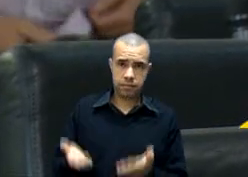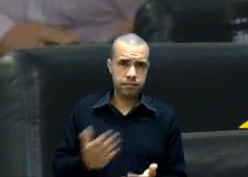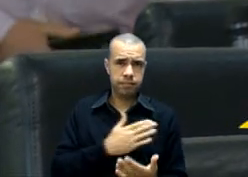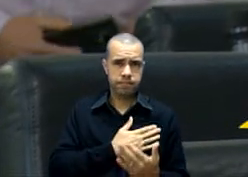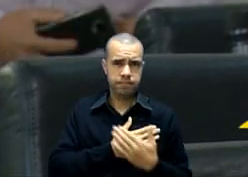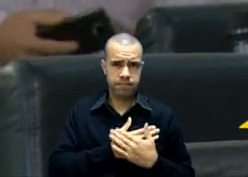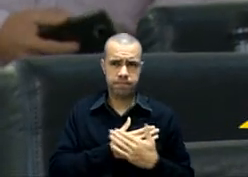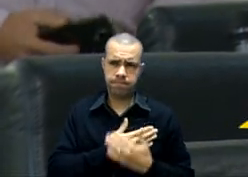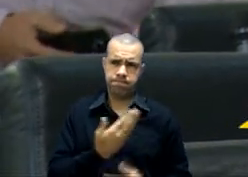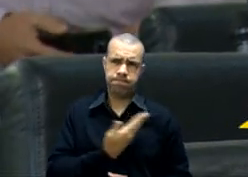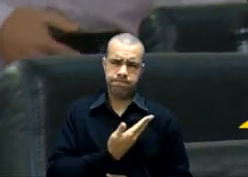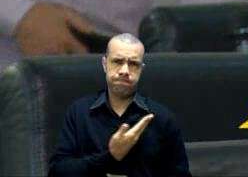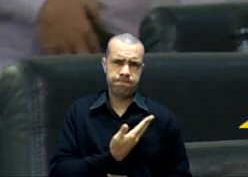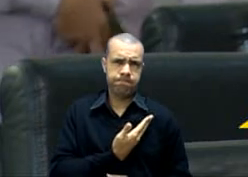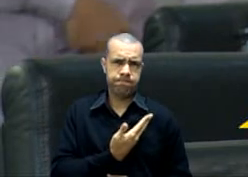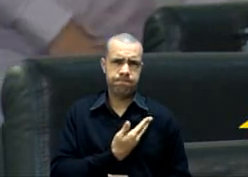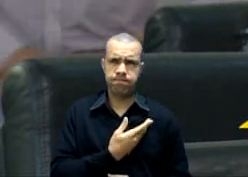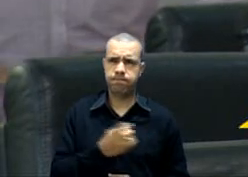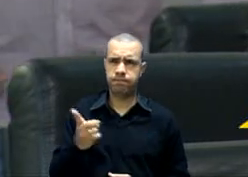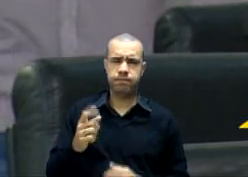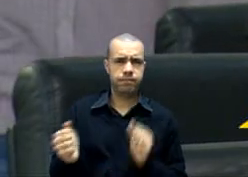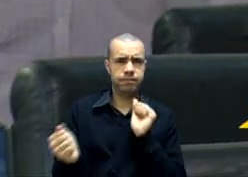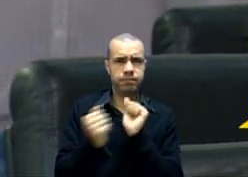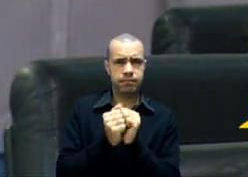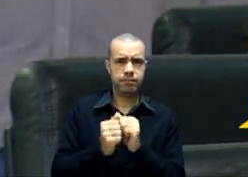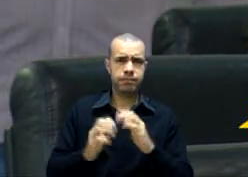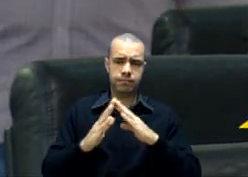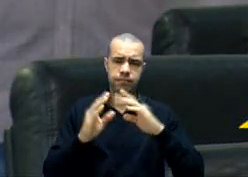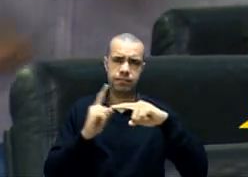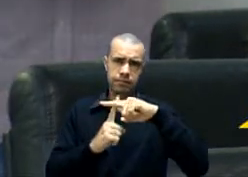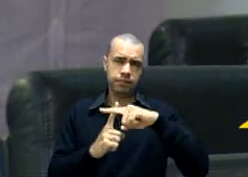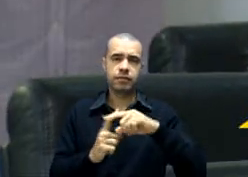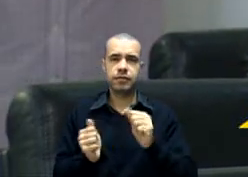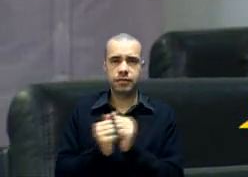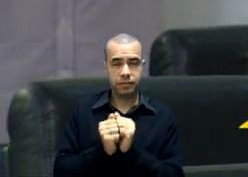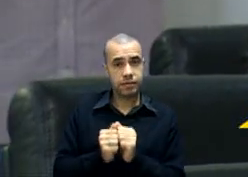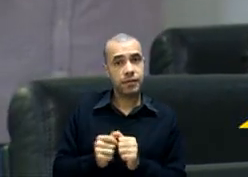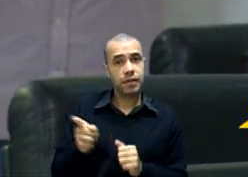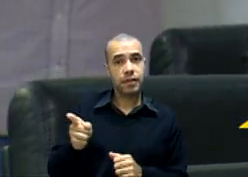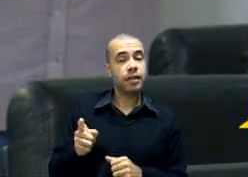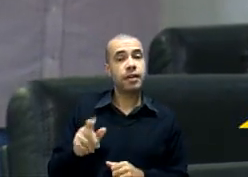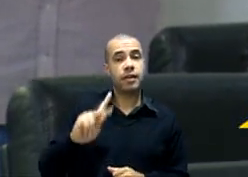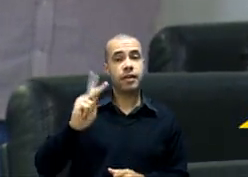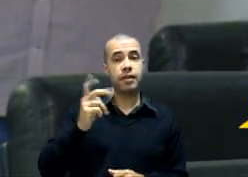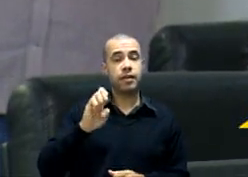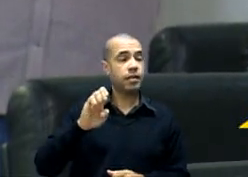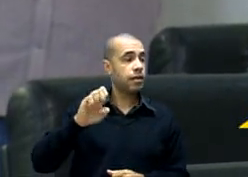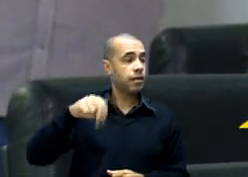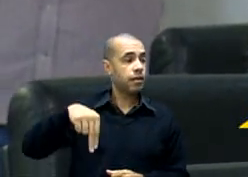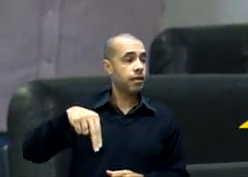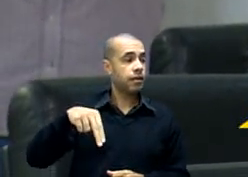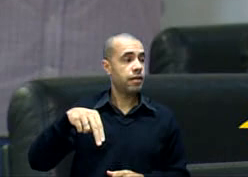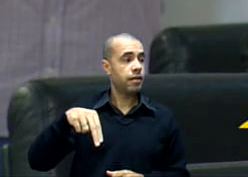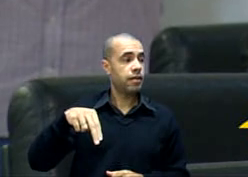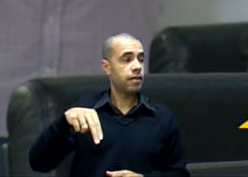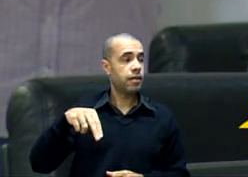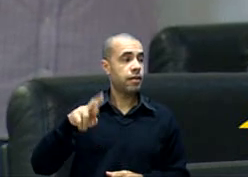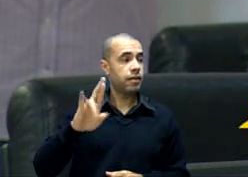amigo, companheiro, diácono da nossa igreja lá de Vila Progresso, senhor José Henrique Quinteiro Júnior, pela passagem de sua data